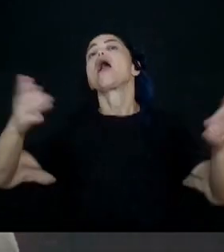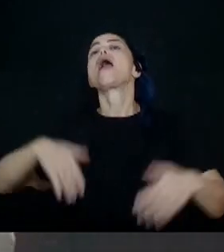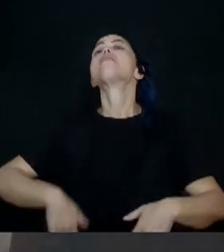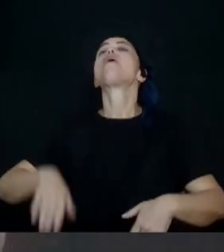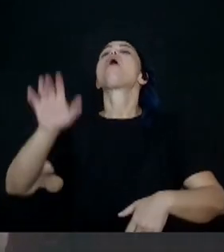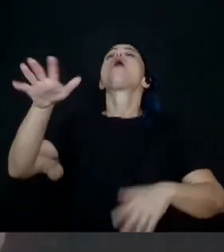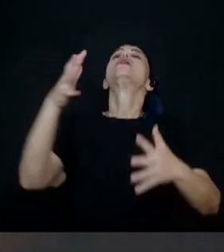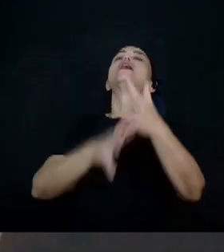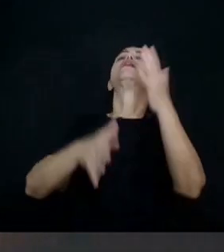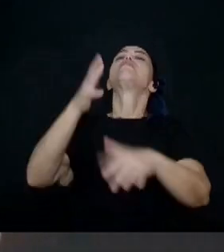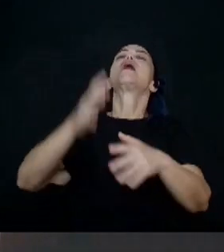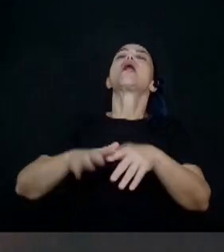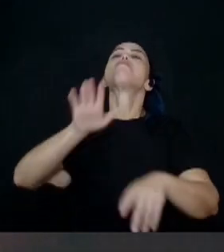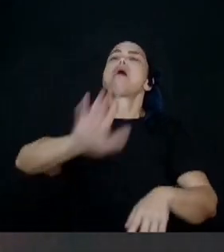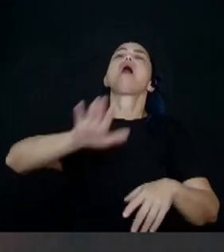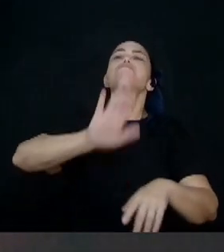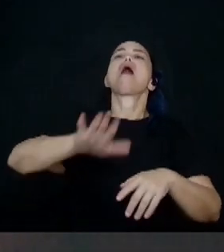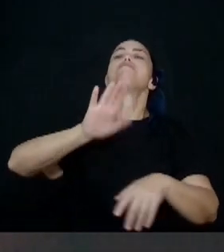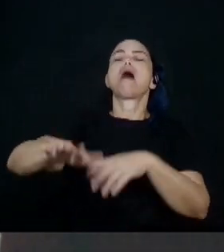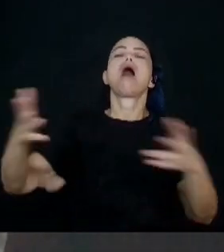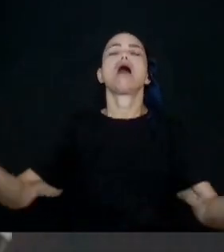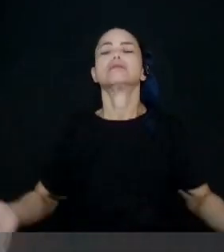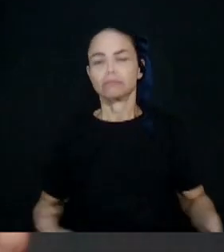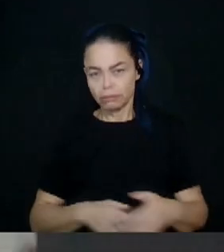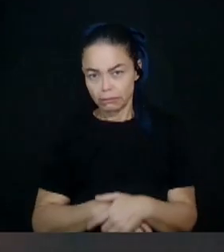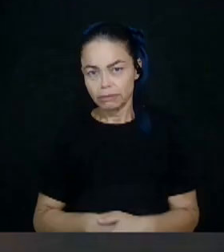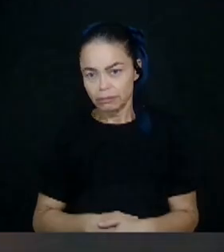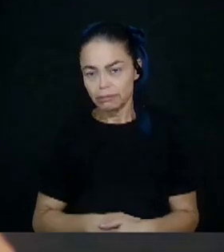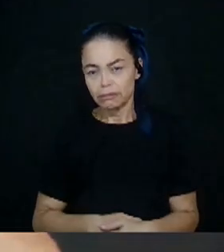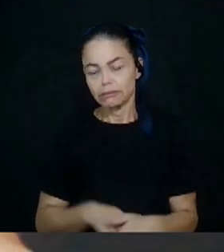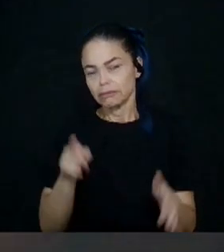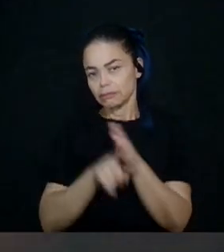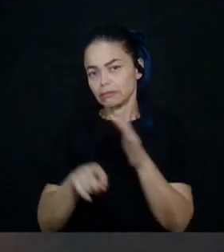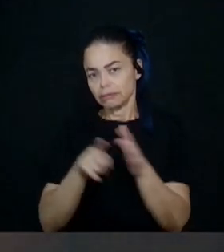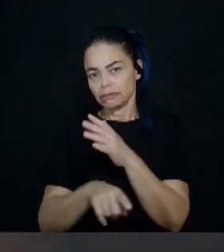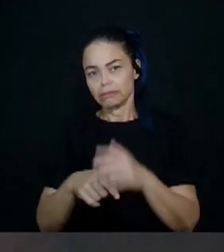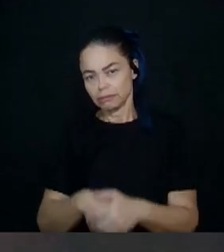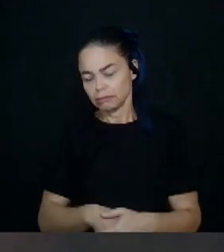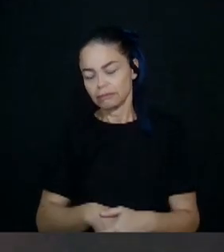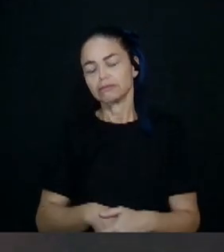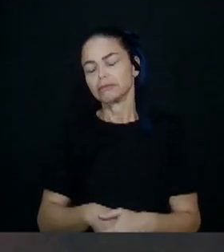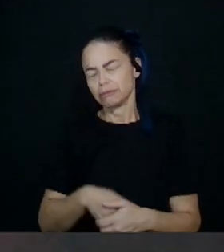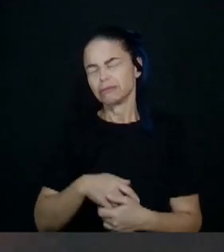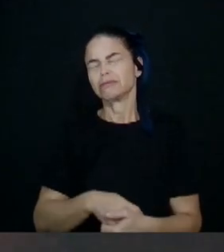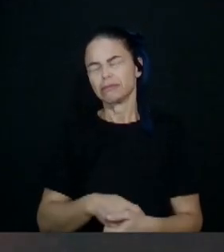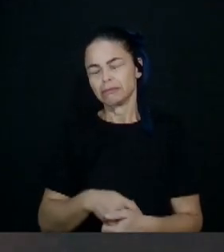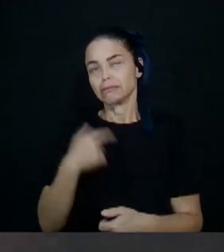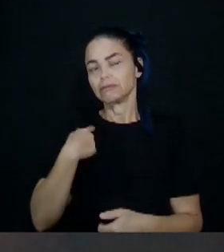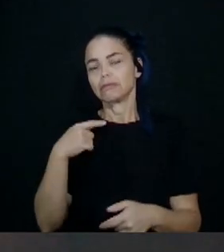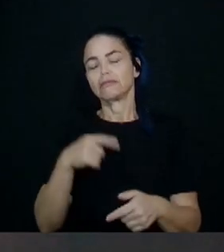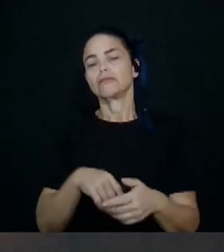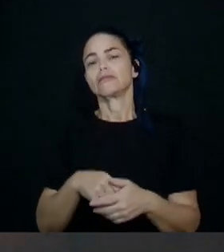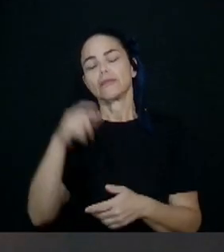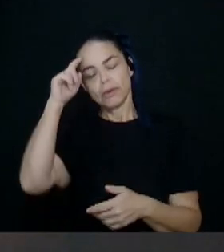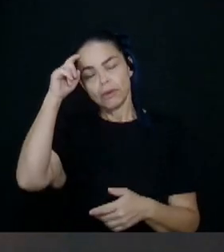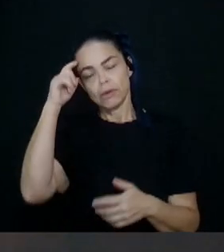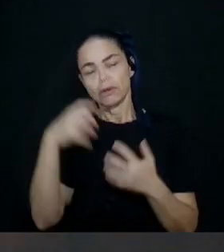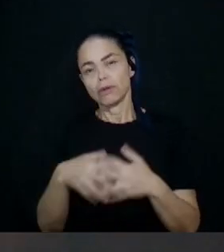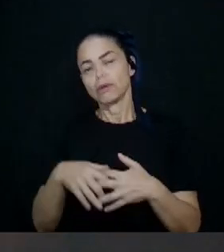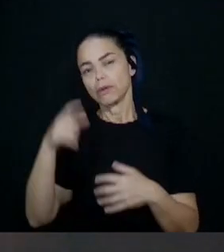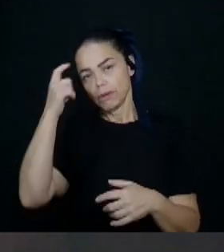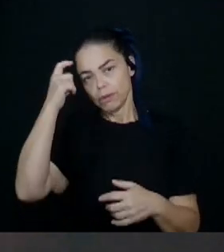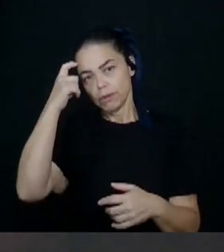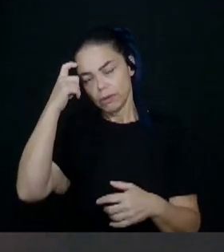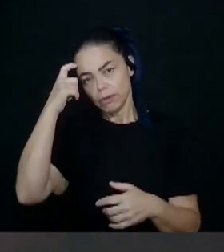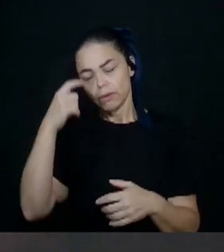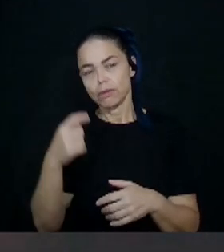questão das motos, porque assim, eu não estou aqui querendo questionar uma classe, eu acho que é muito uma questão de pensar. Se lá no Código de Trânsito eu tenho que manter